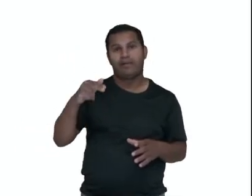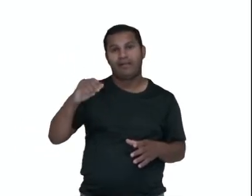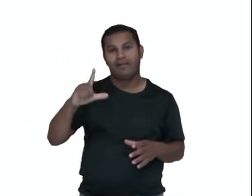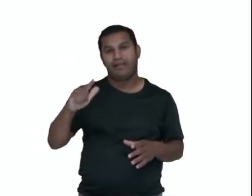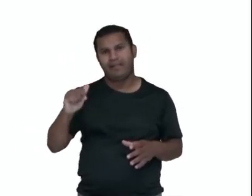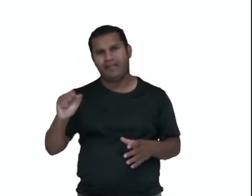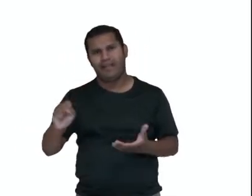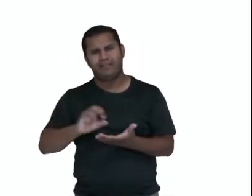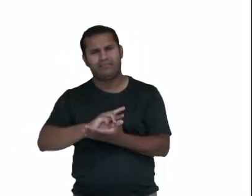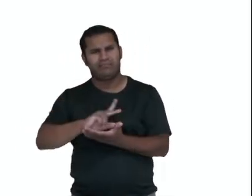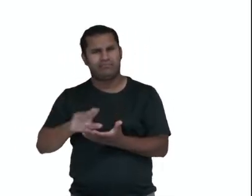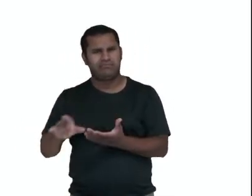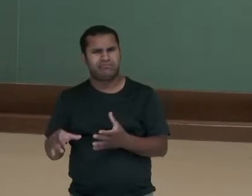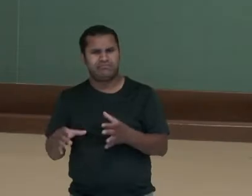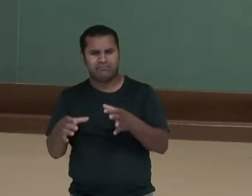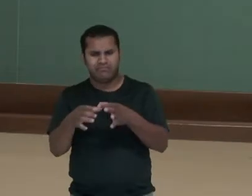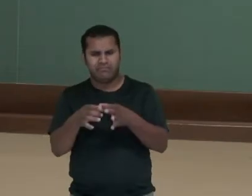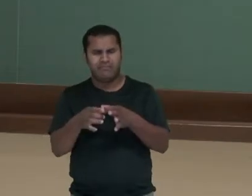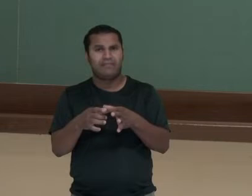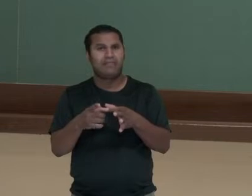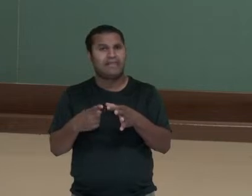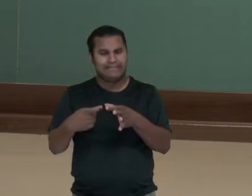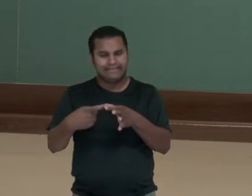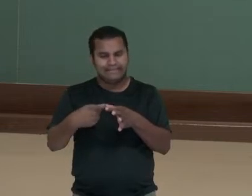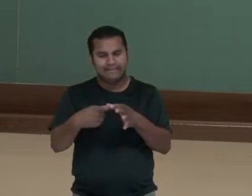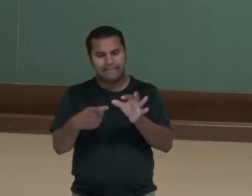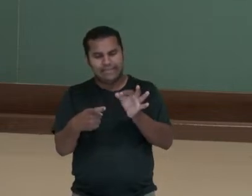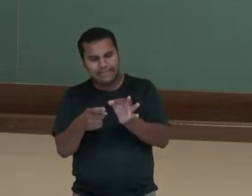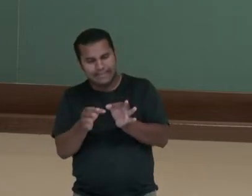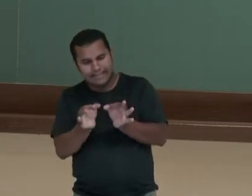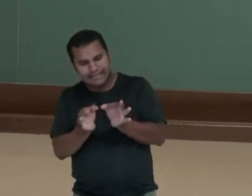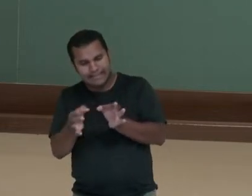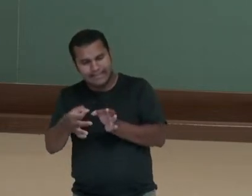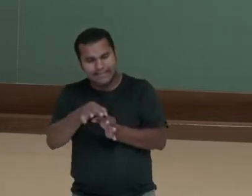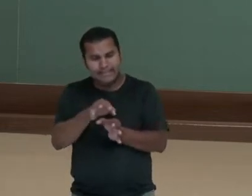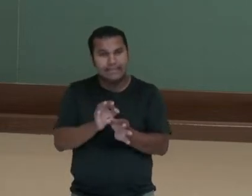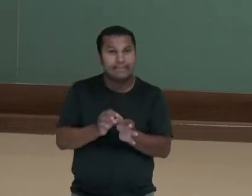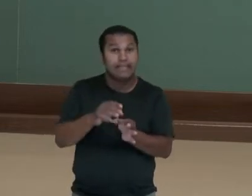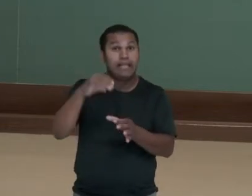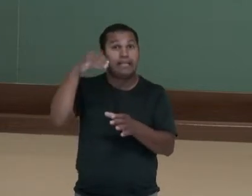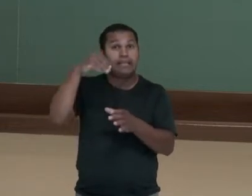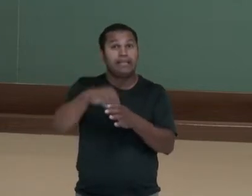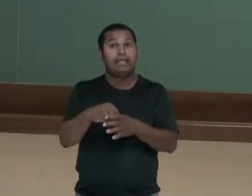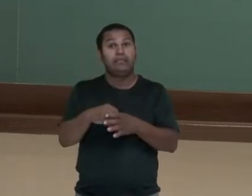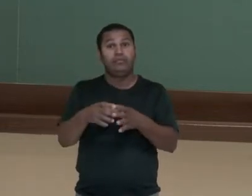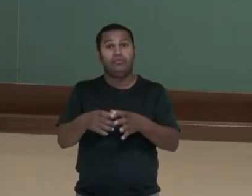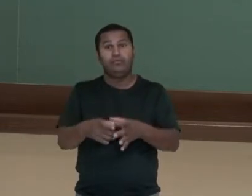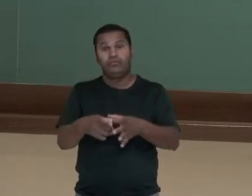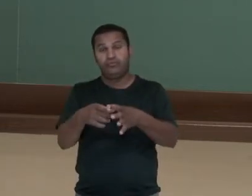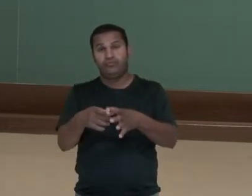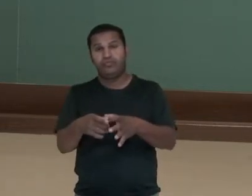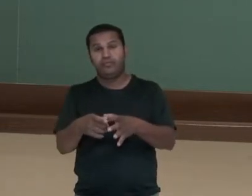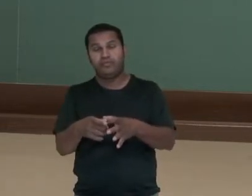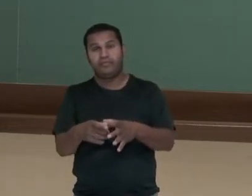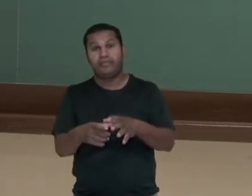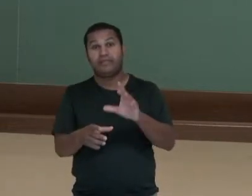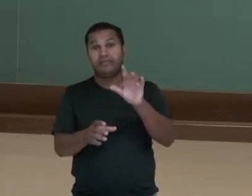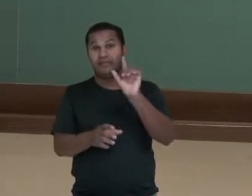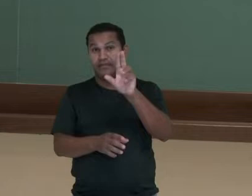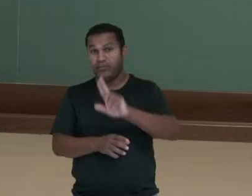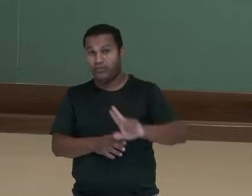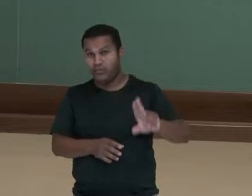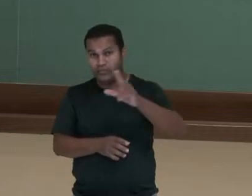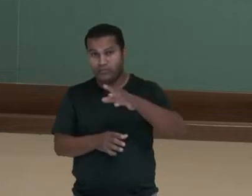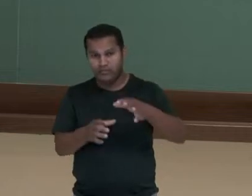Várias células que são parecidas, fazem a mesma função, elas vão formar um tecido, mas aqui nós estamos falando de